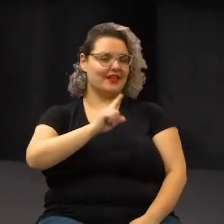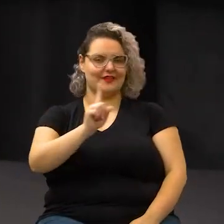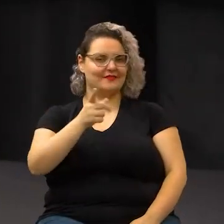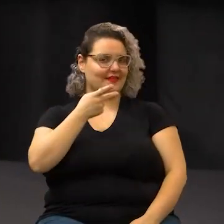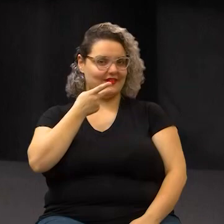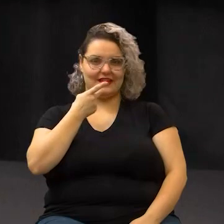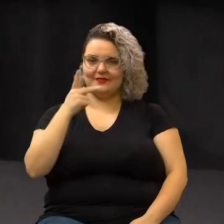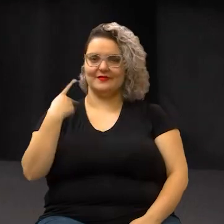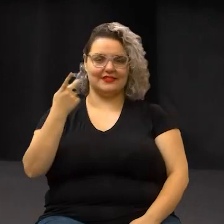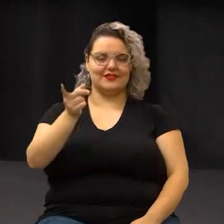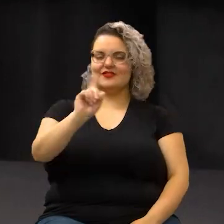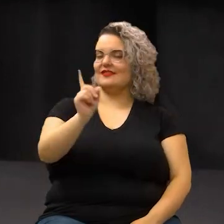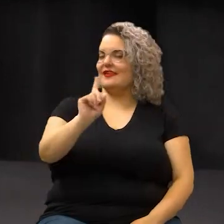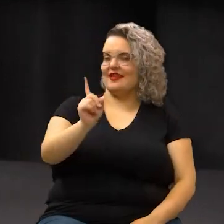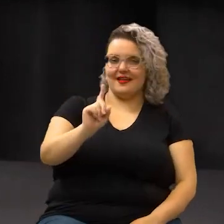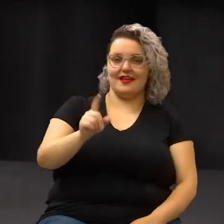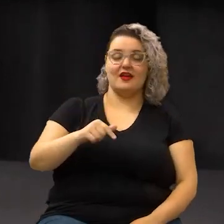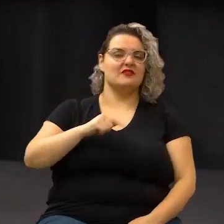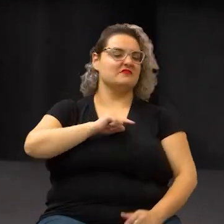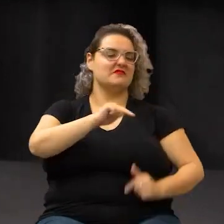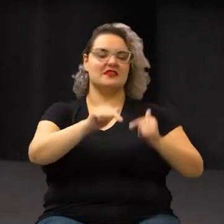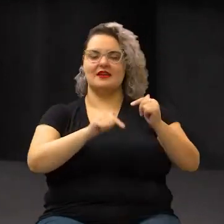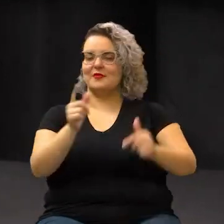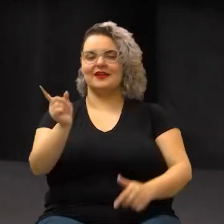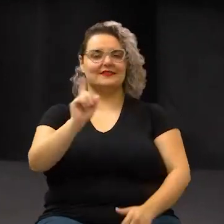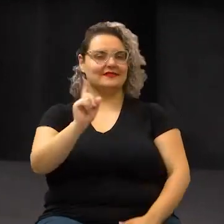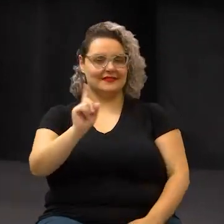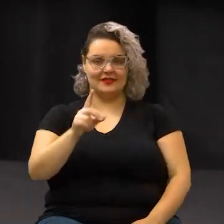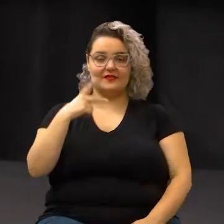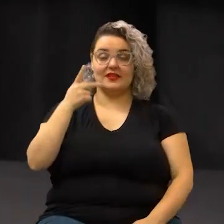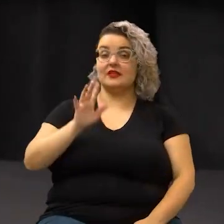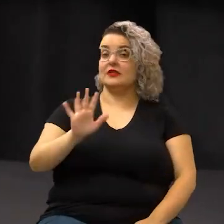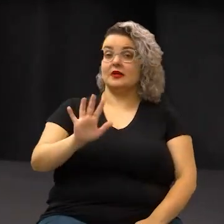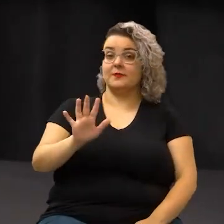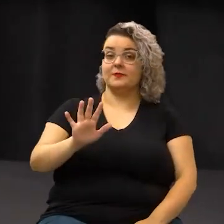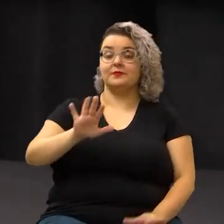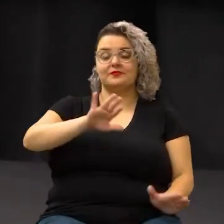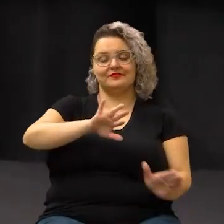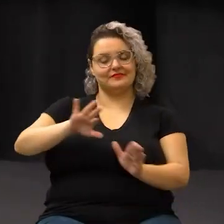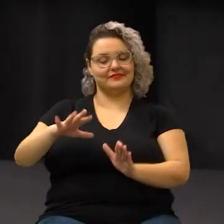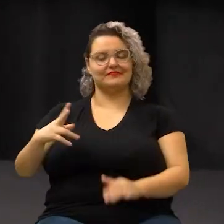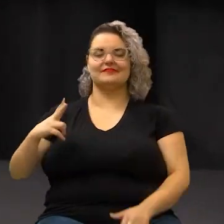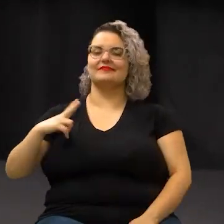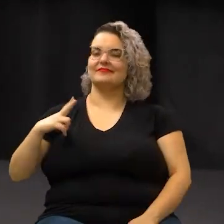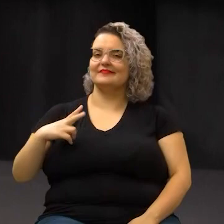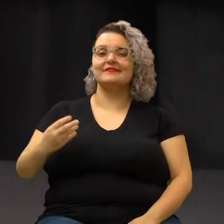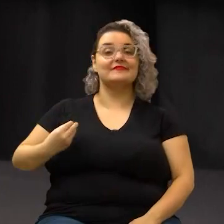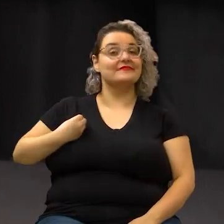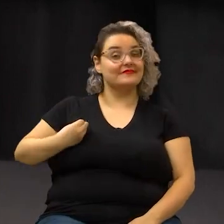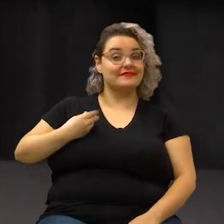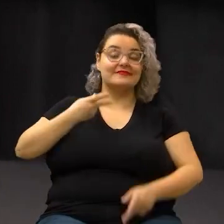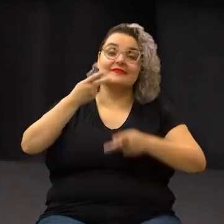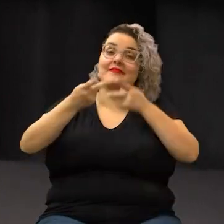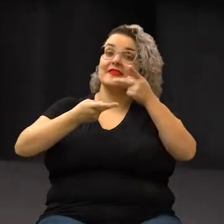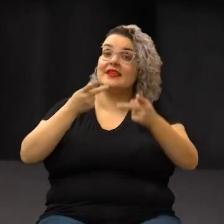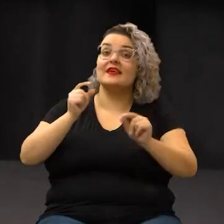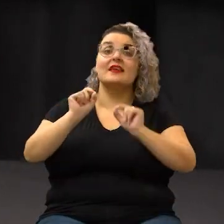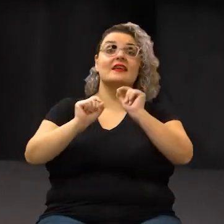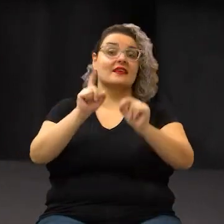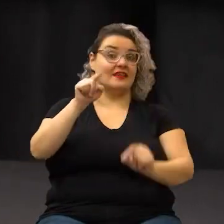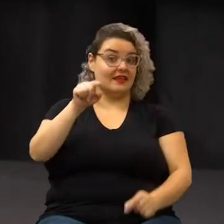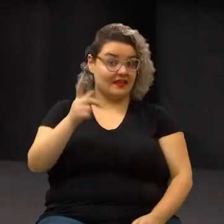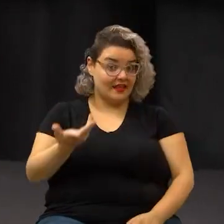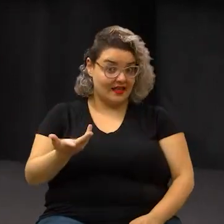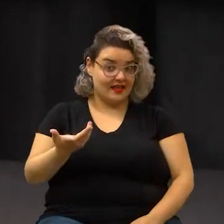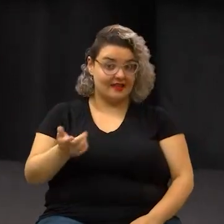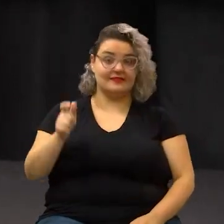falar de política não, a gente não vai falar de trabalho aqui na vereança, a gente vai falar da vida de cada um deles, eles vão contar quem é